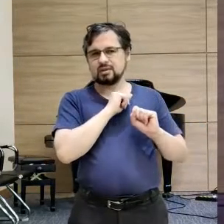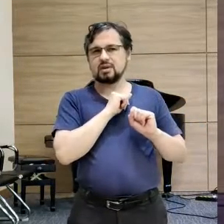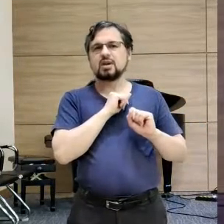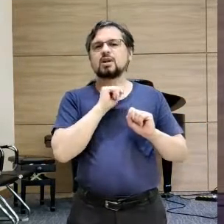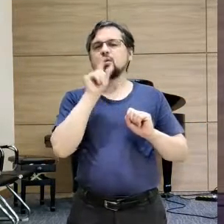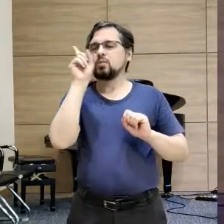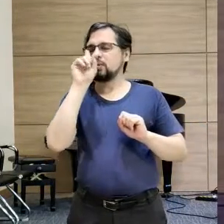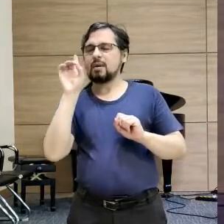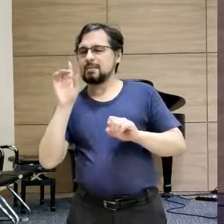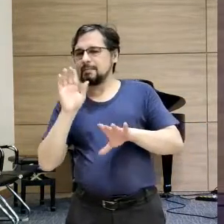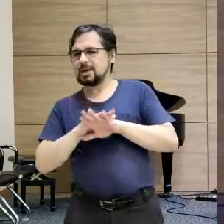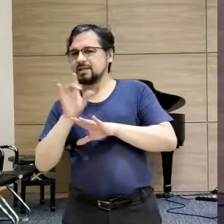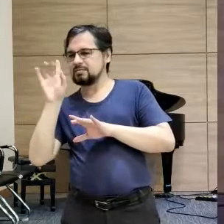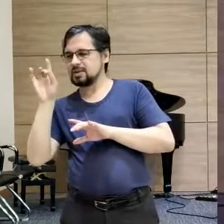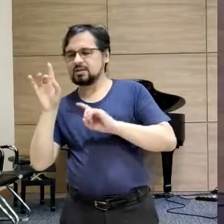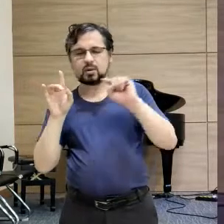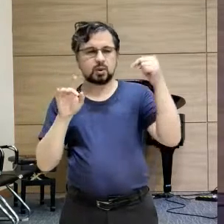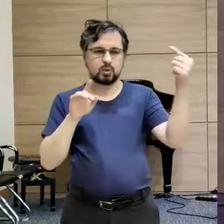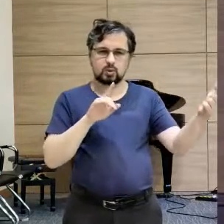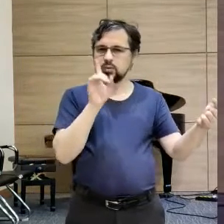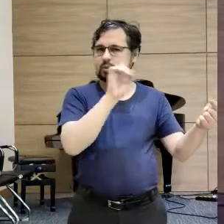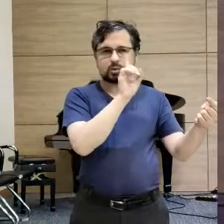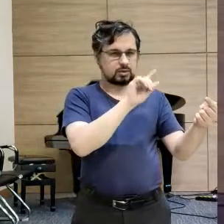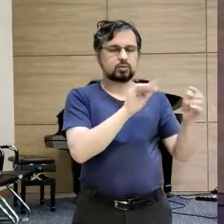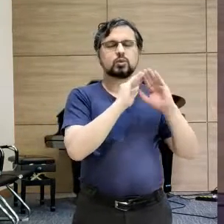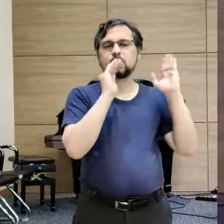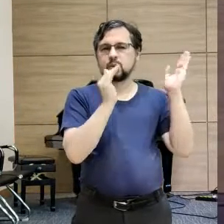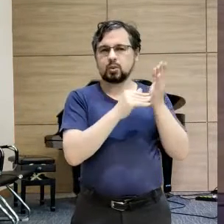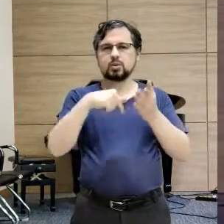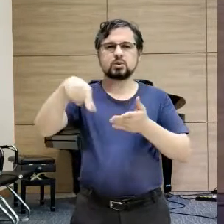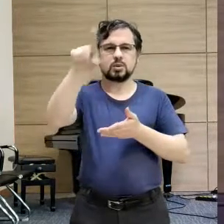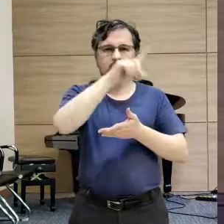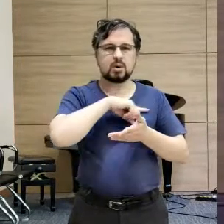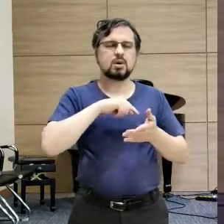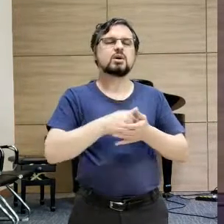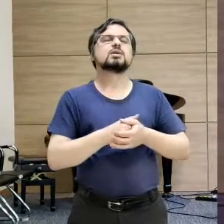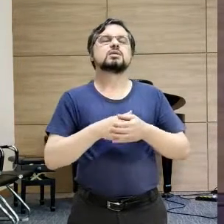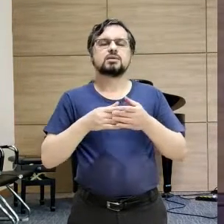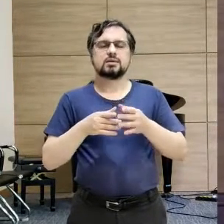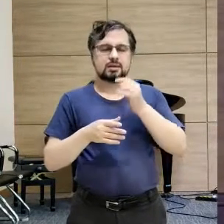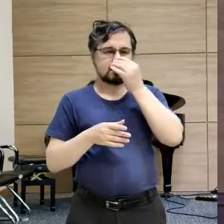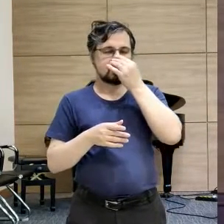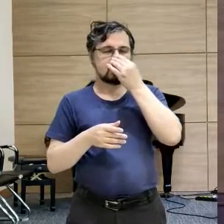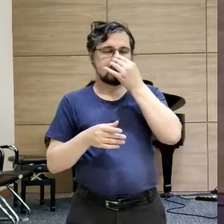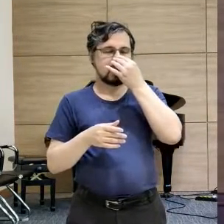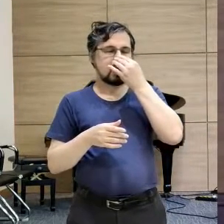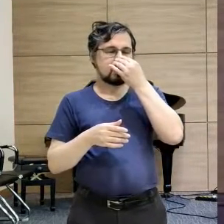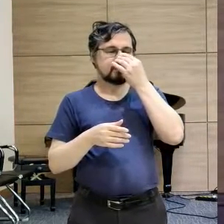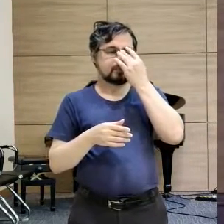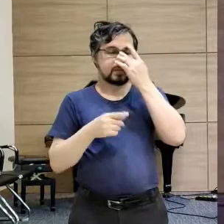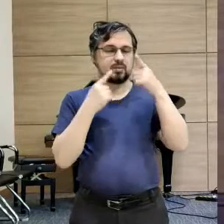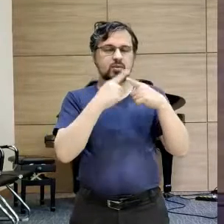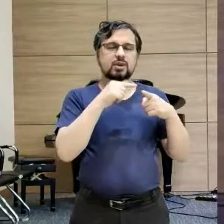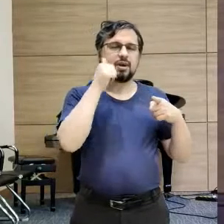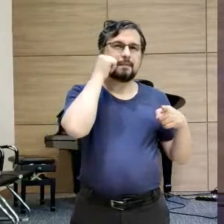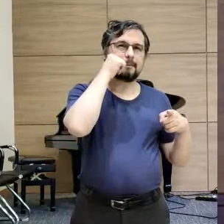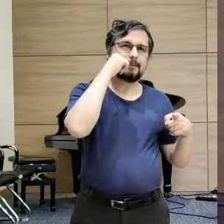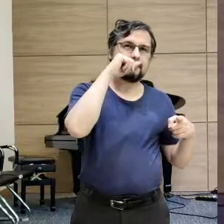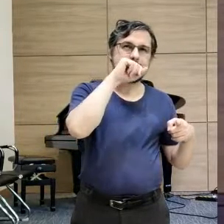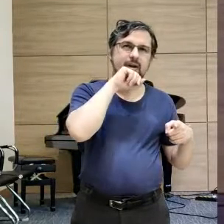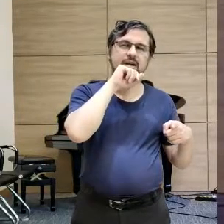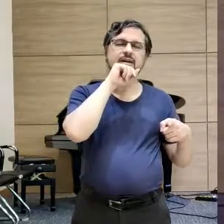tá? Todos nós. A questão aqui de nascer em pecado não é porque alguns dizem, olha, o pecado é porque a mãe de Davi,